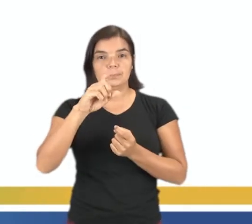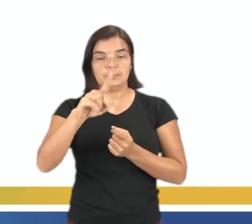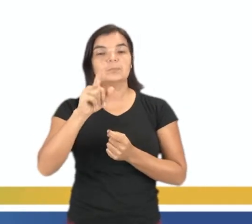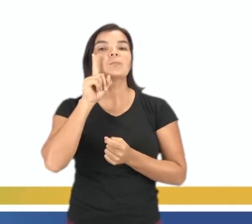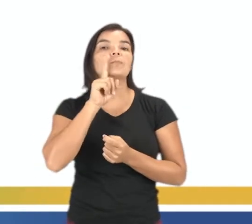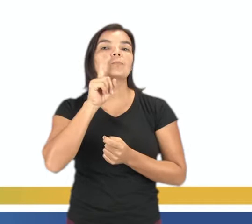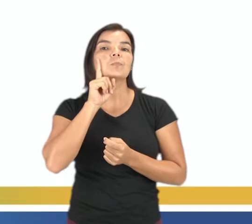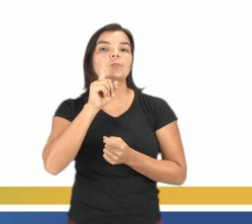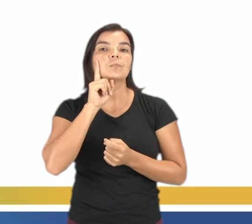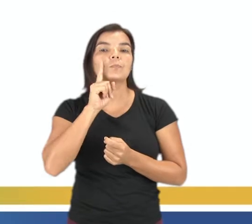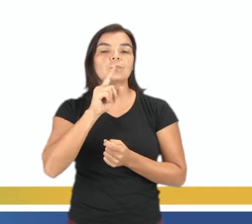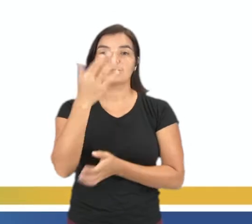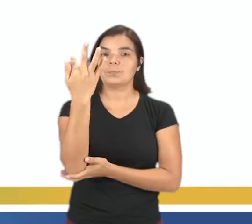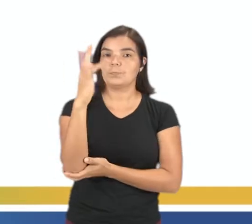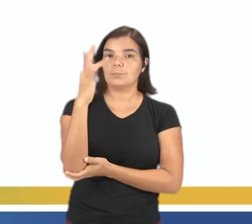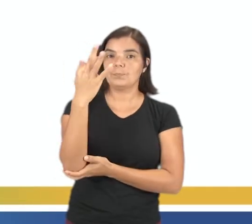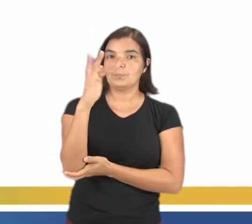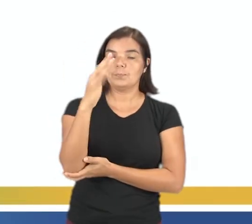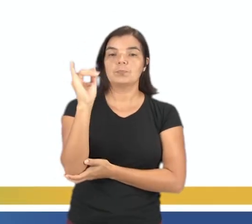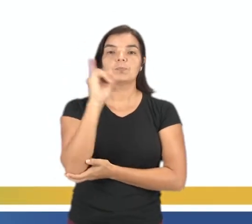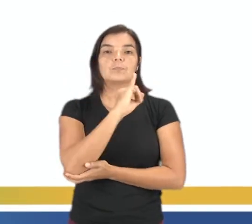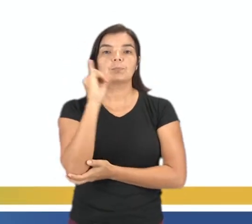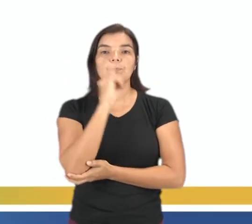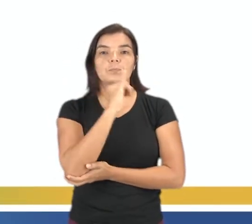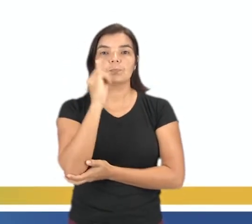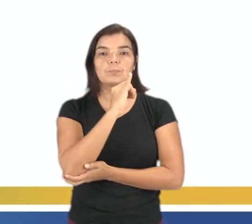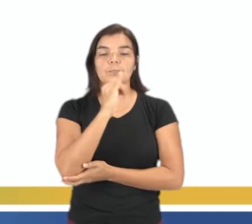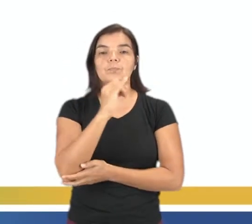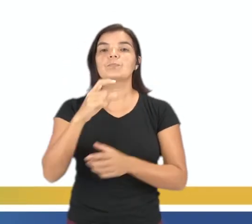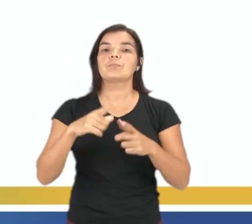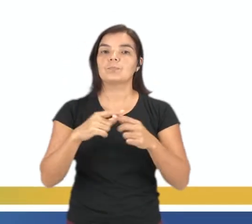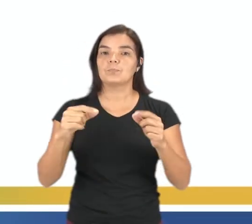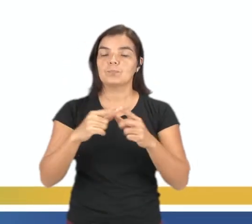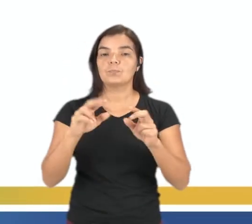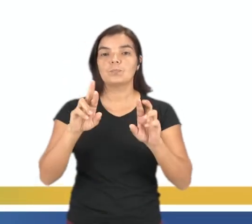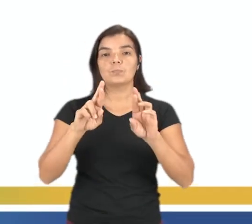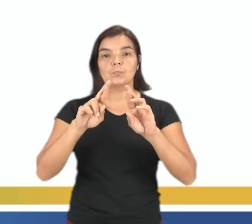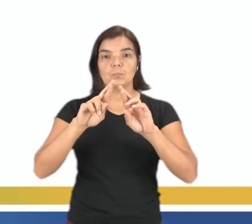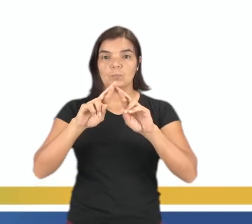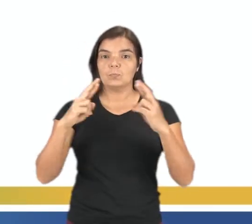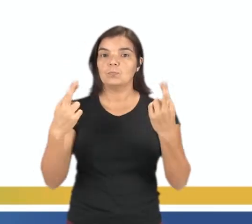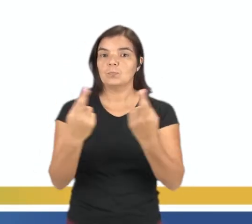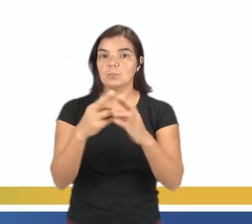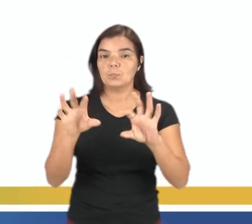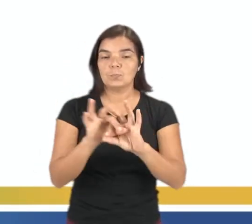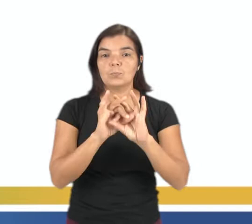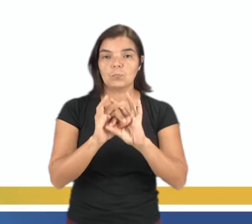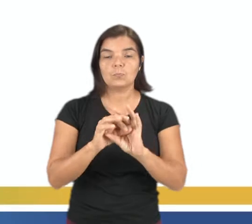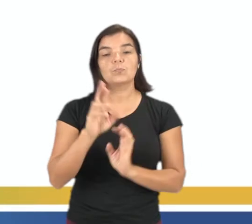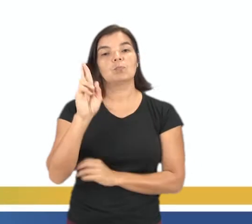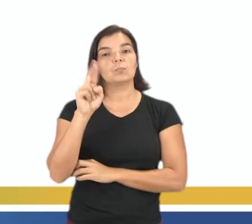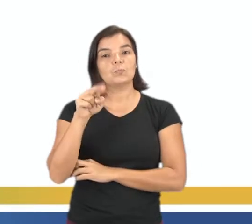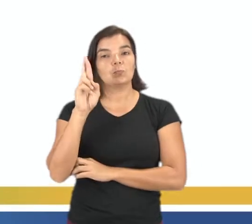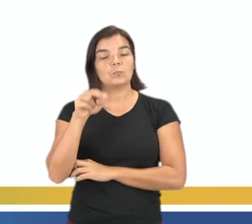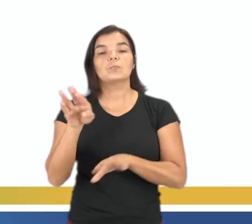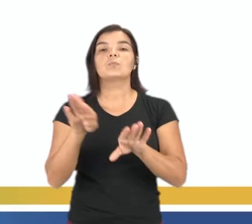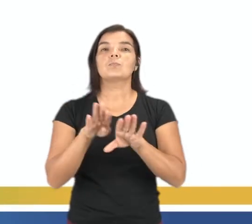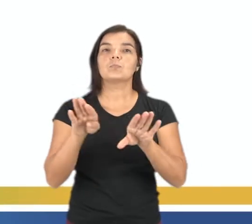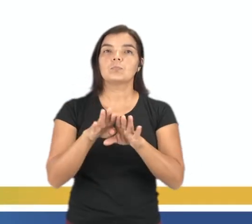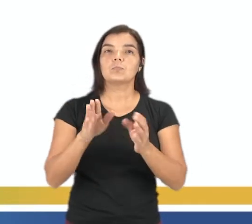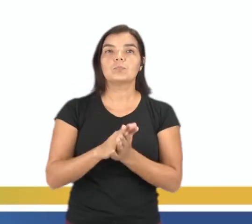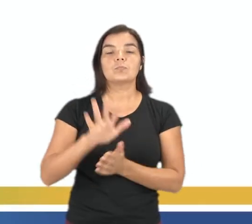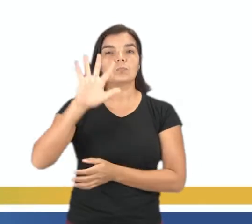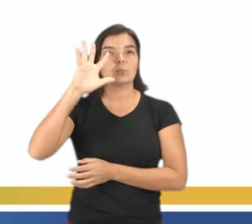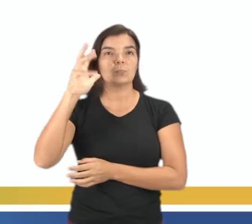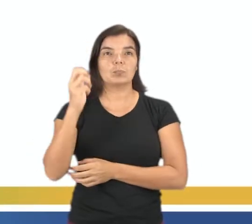Estados Unidos, França, Itália, Japão, Reino Unido e Rússia. Já os países emergentes são eles: